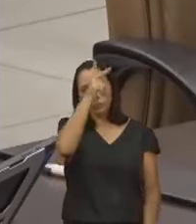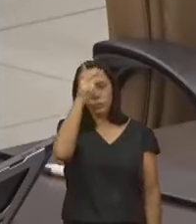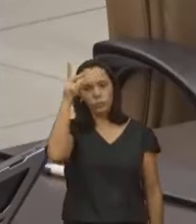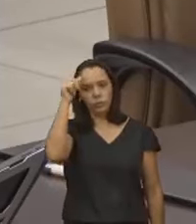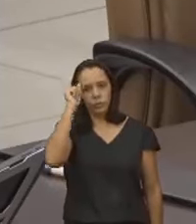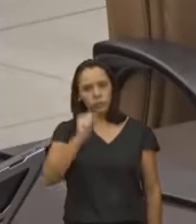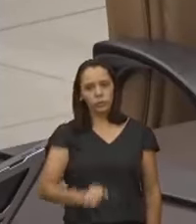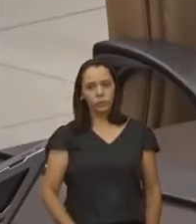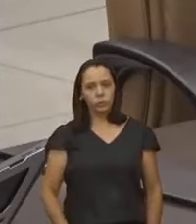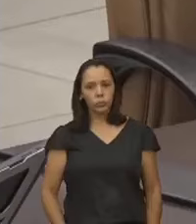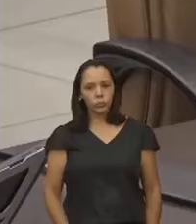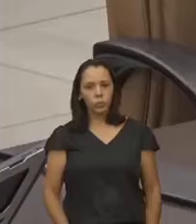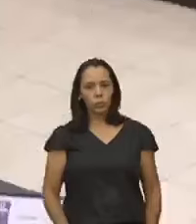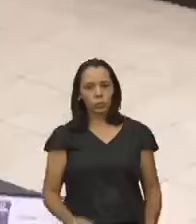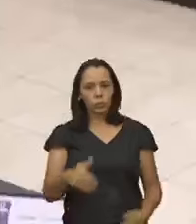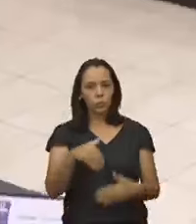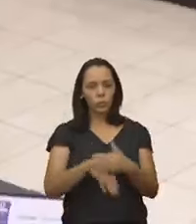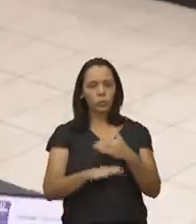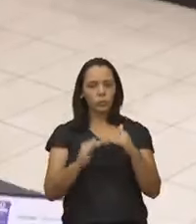Sou favorável.